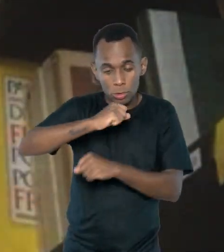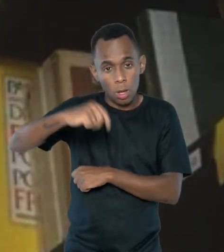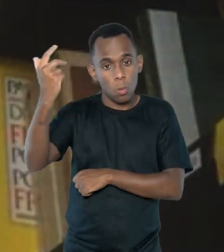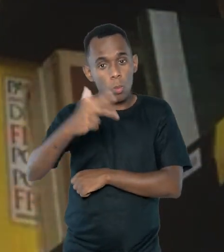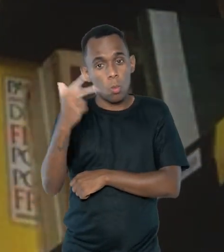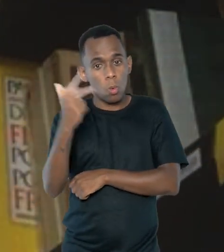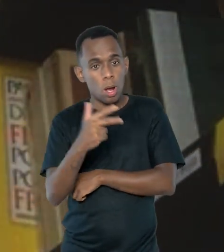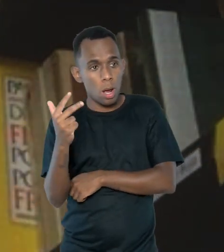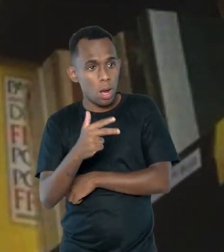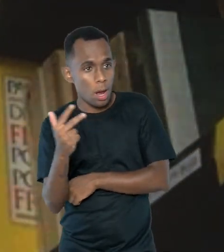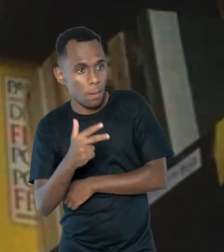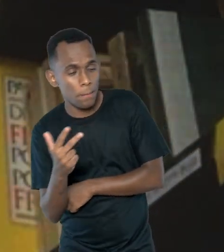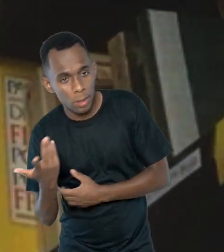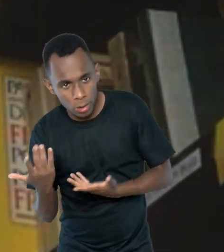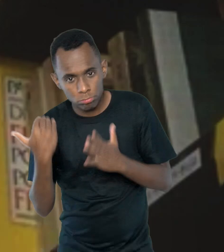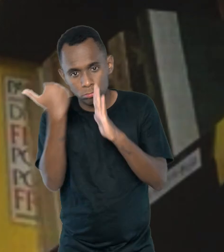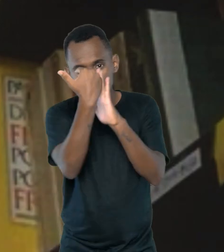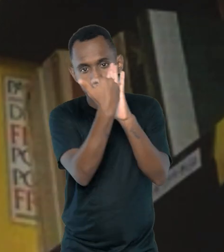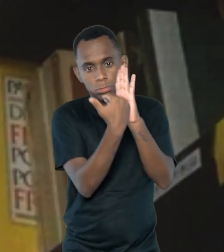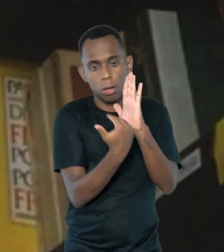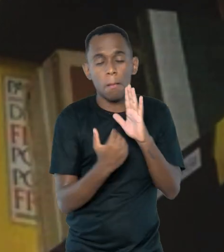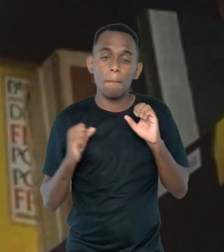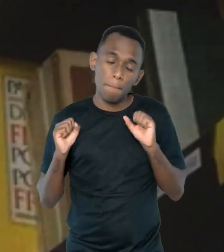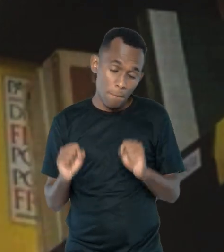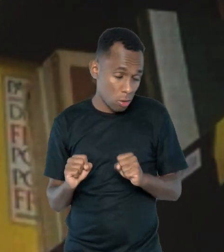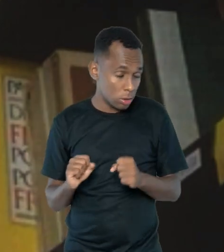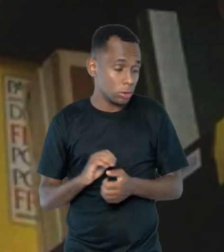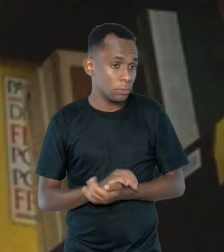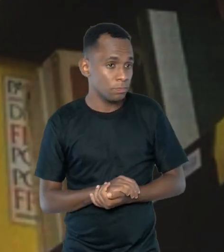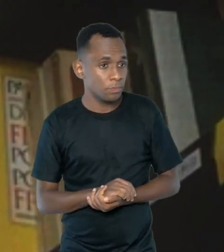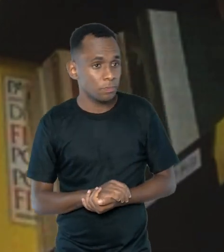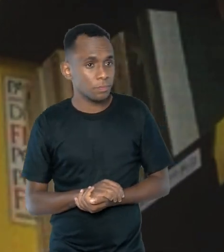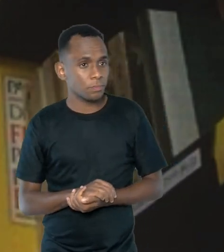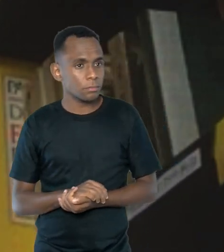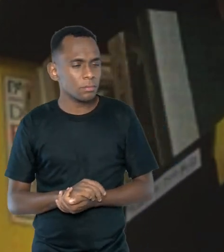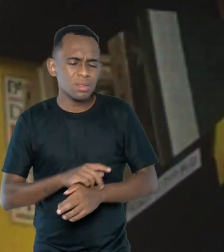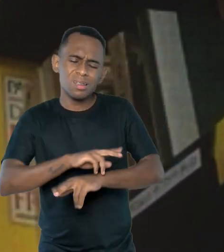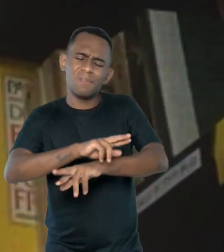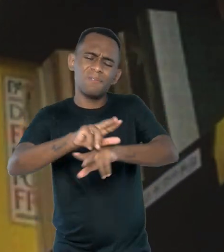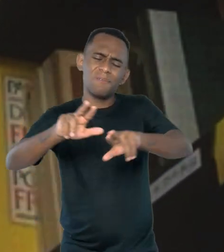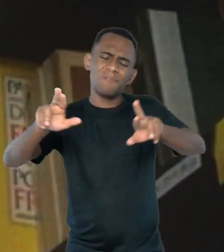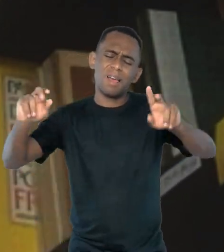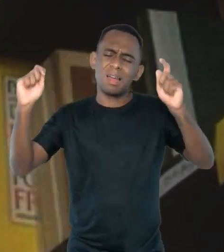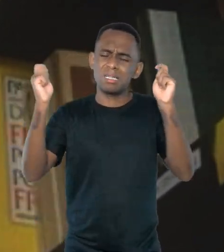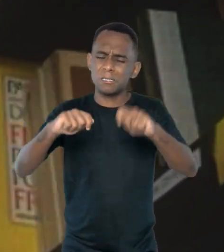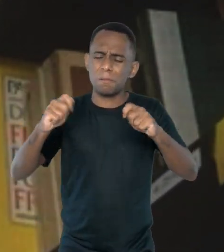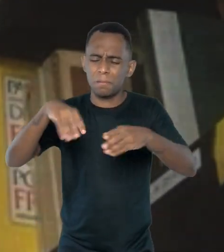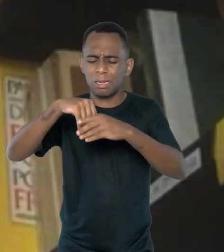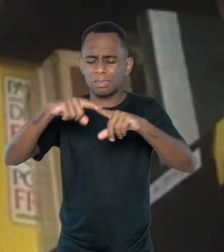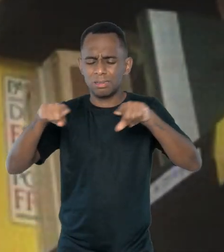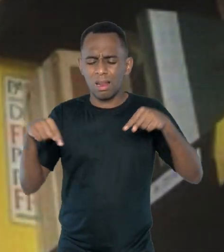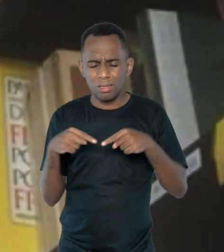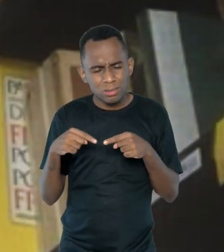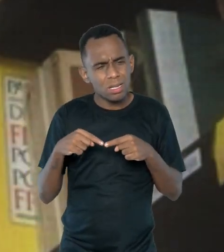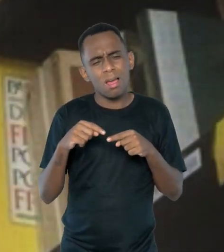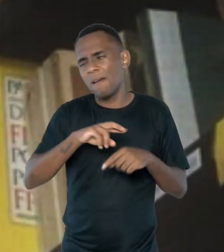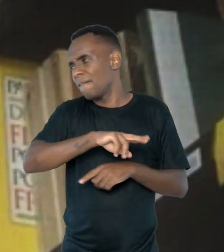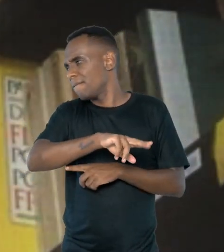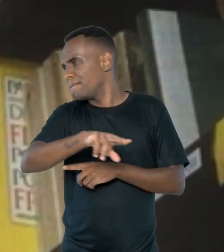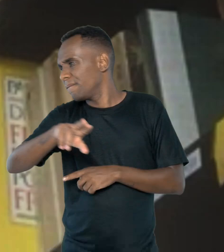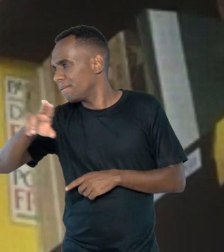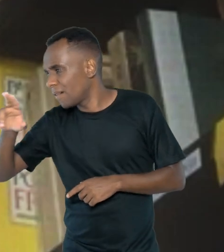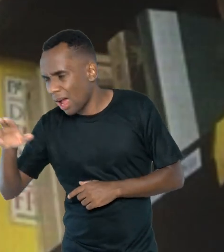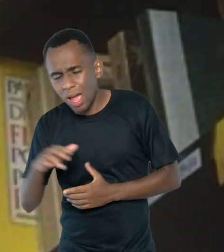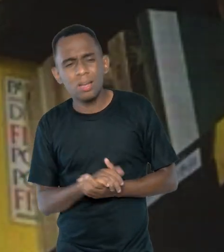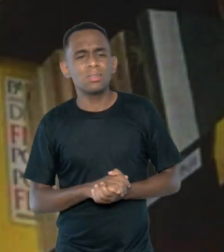rap num esquetezinho. Então, isso abre muitas possibilidades na sala de aula, né? Muitas